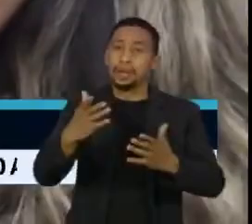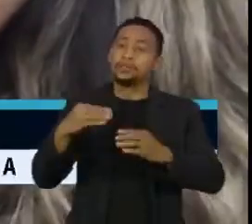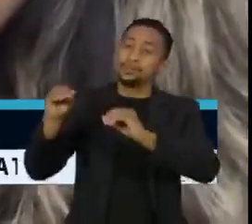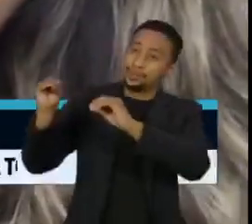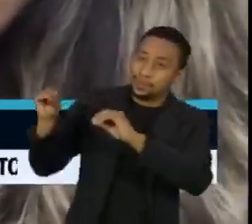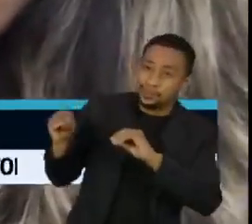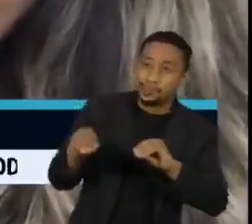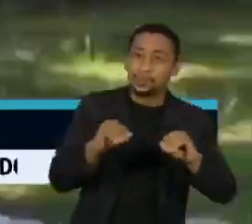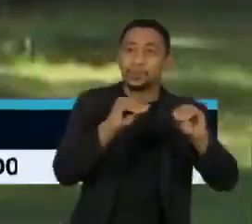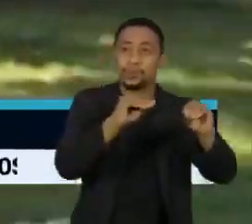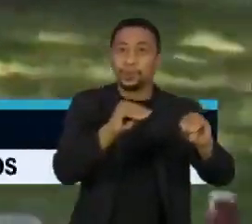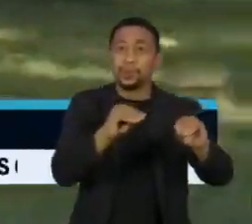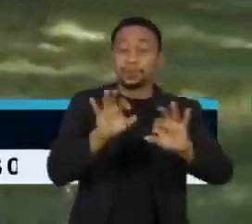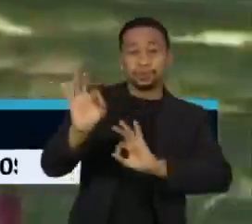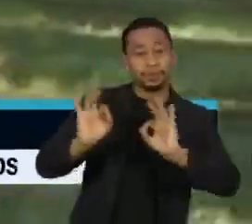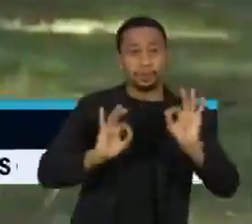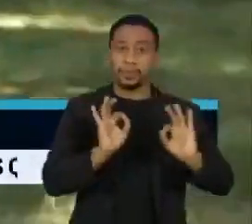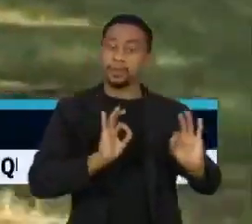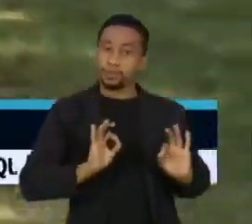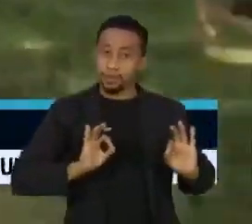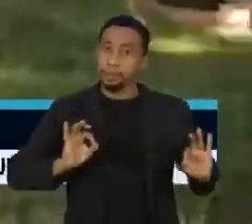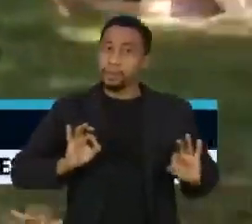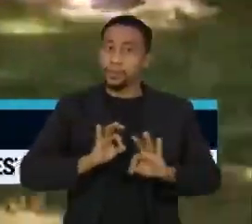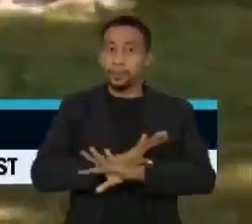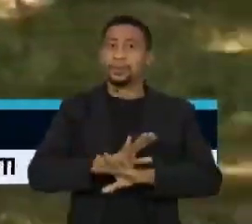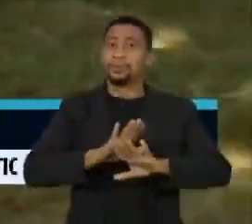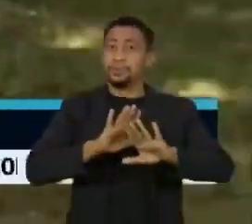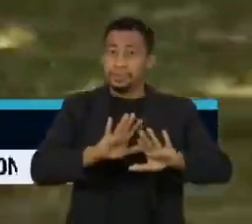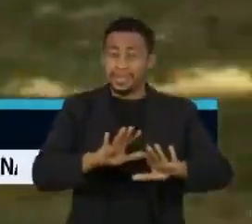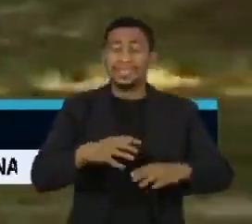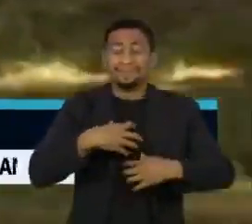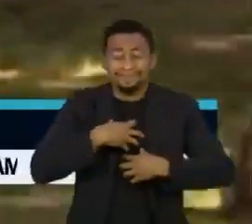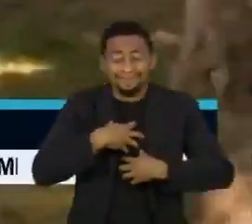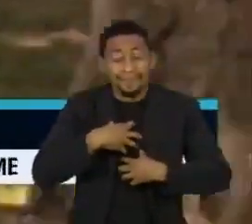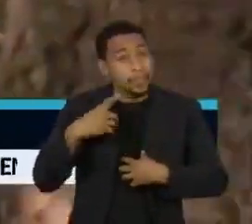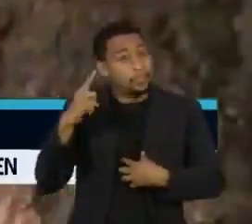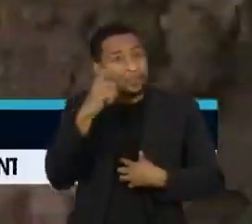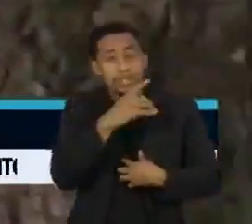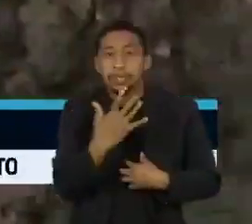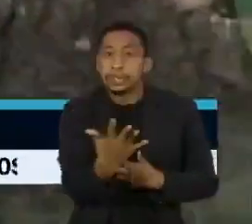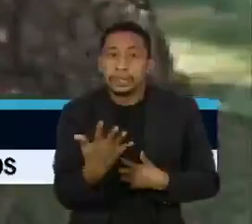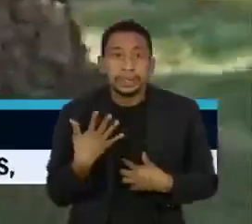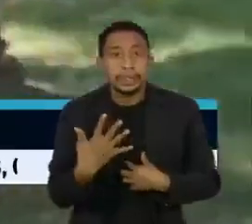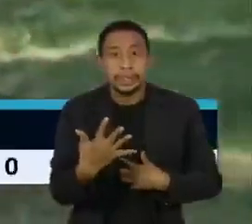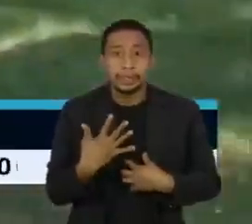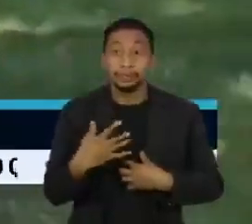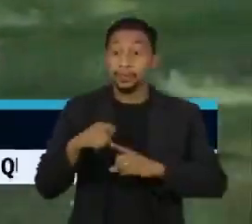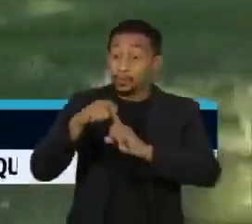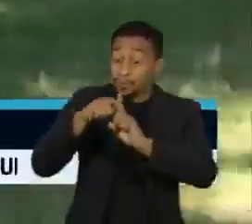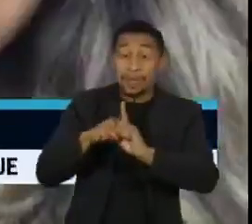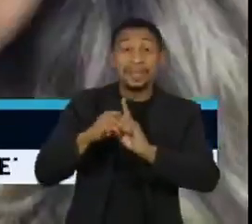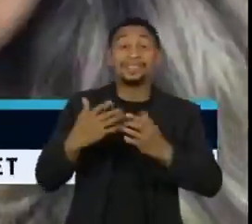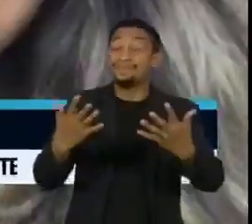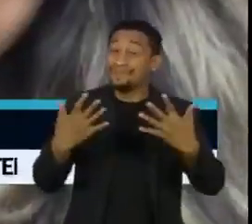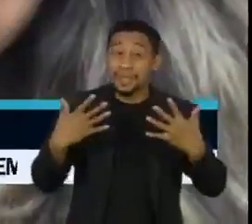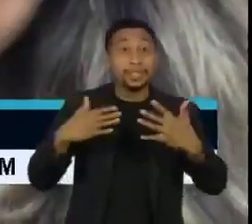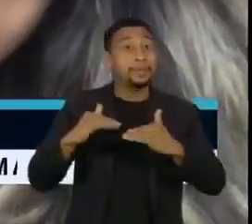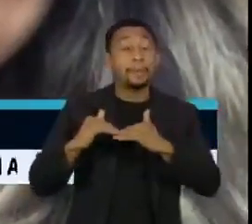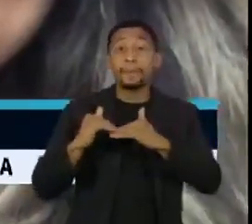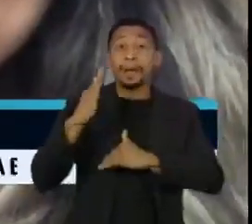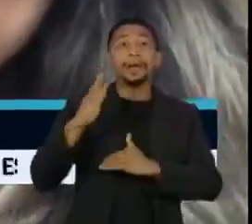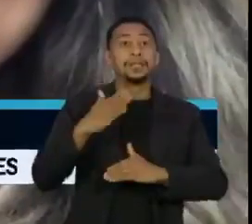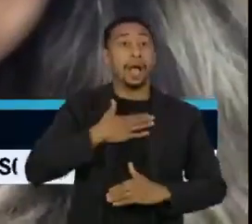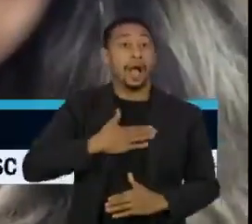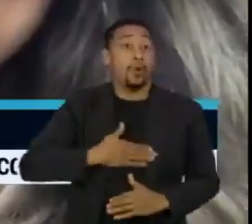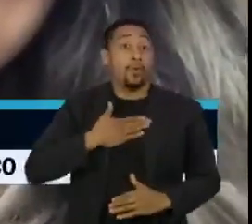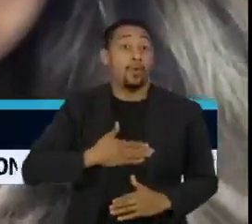veio um pouco preparada, mas mesmo assim foi difícil. O mês mais quente é agosto.